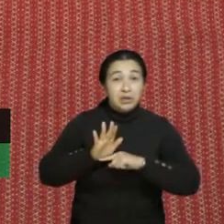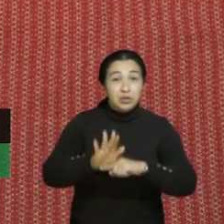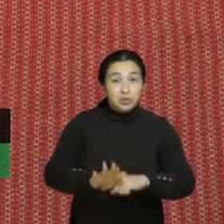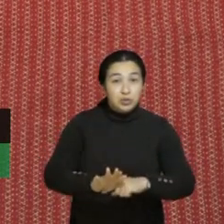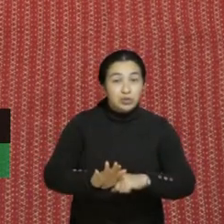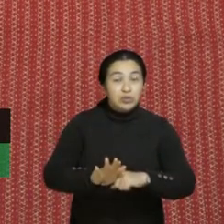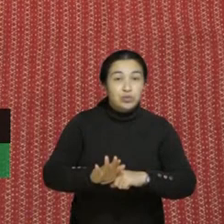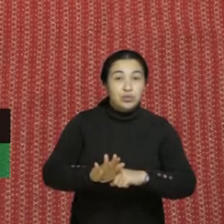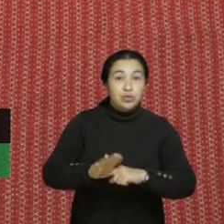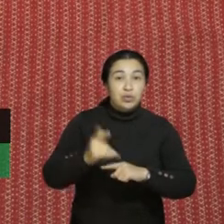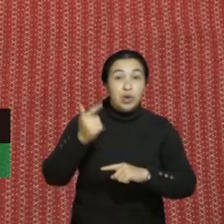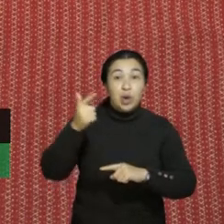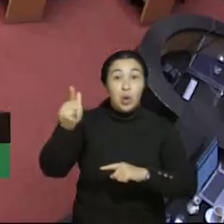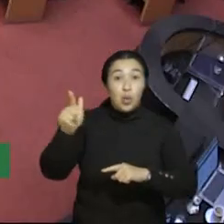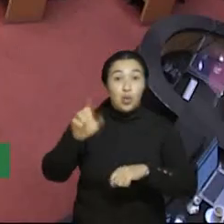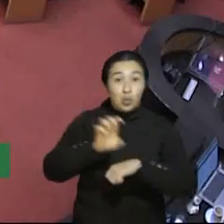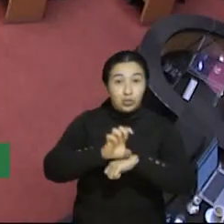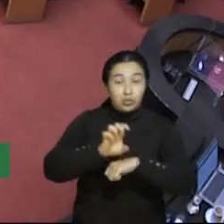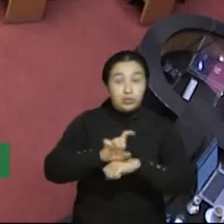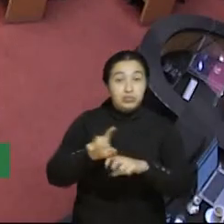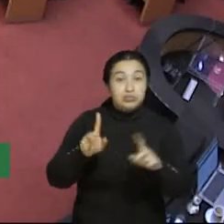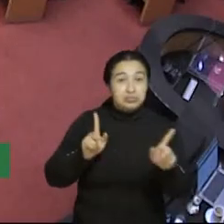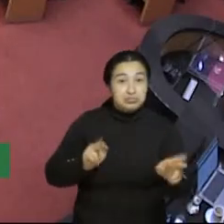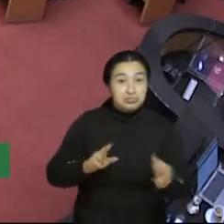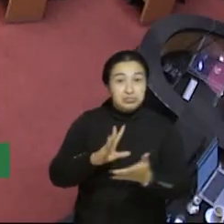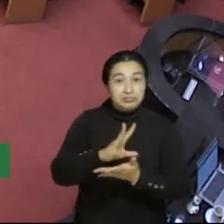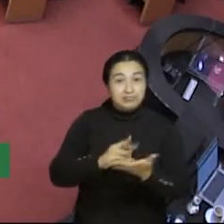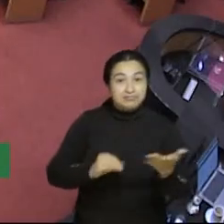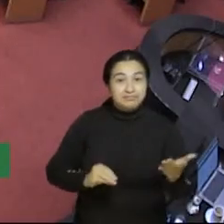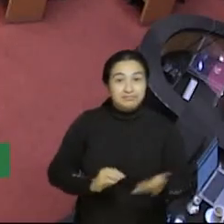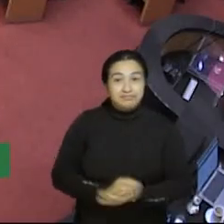reverberar até Brasil afora. Era isso, senhor presidente.